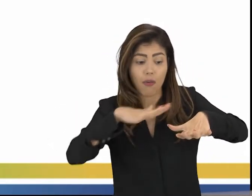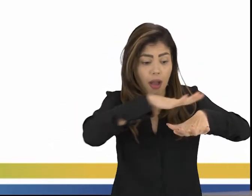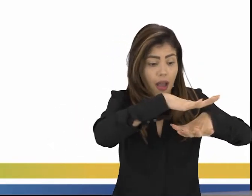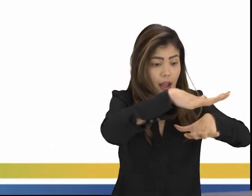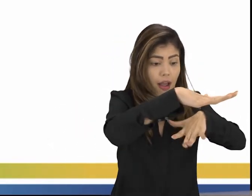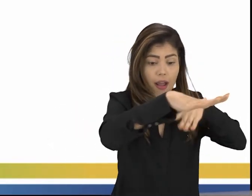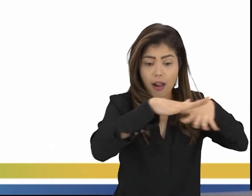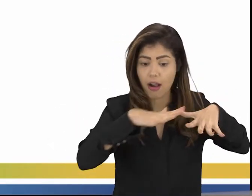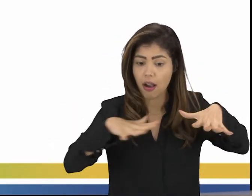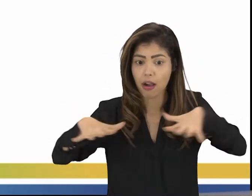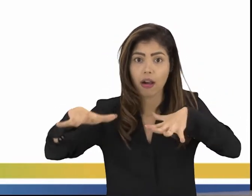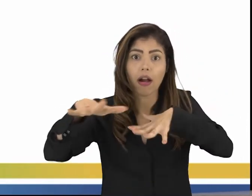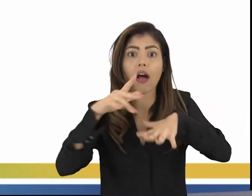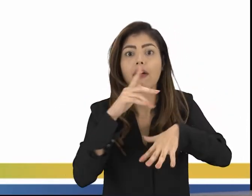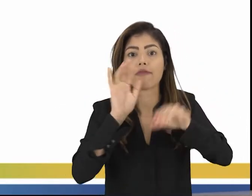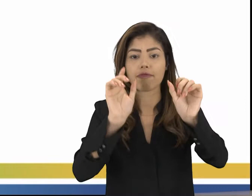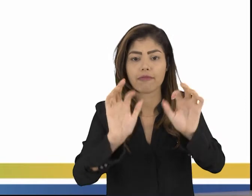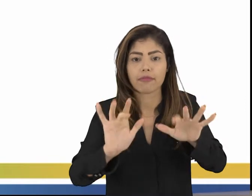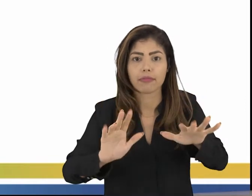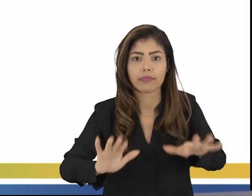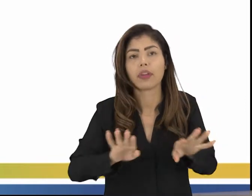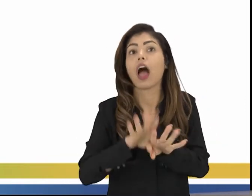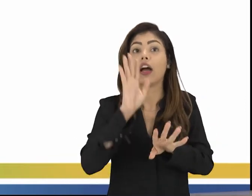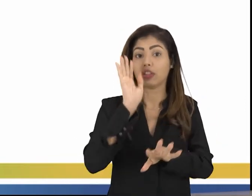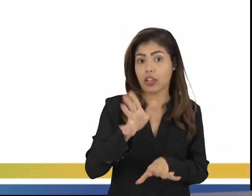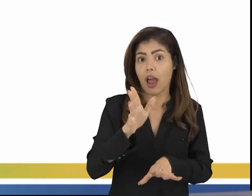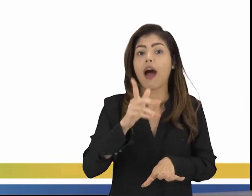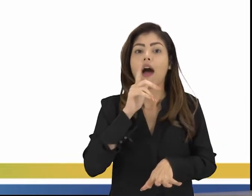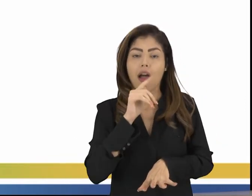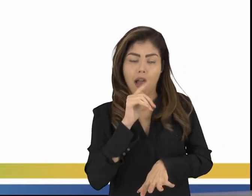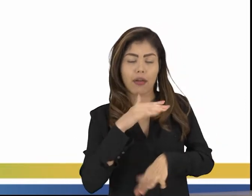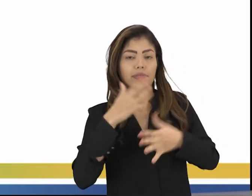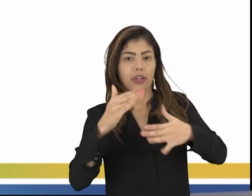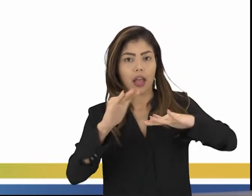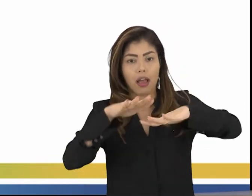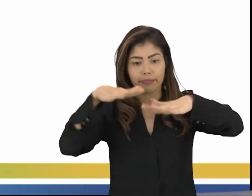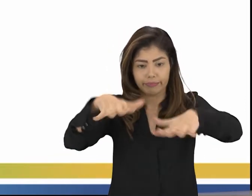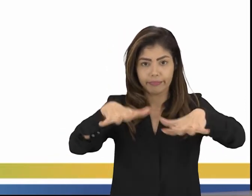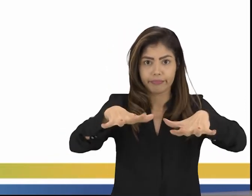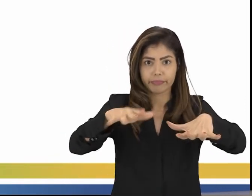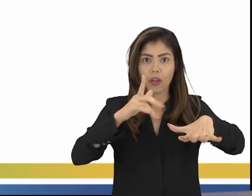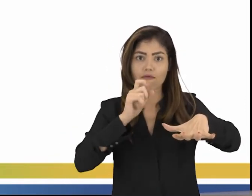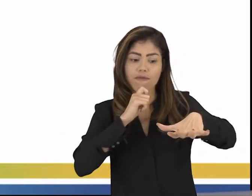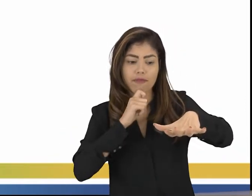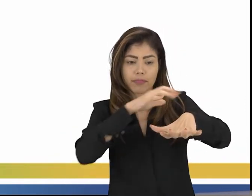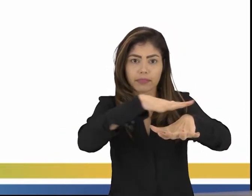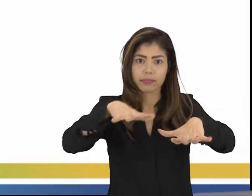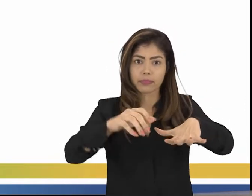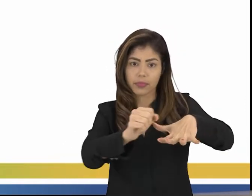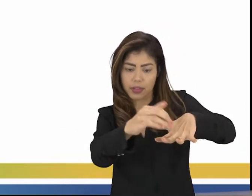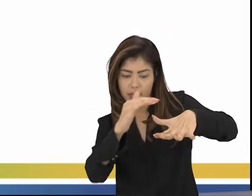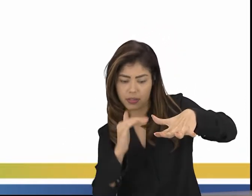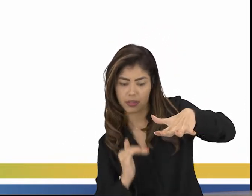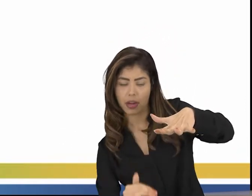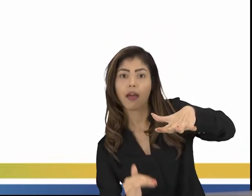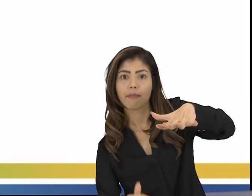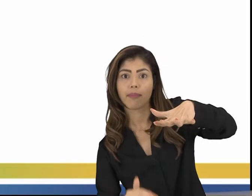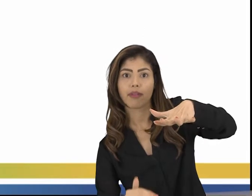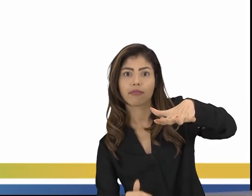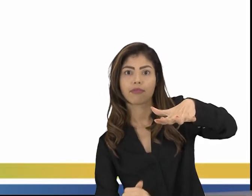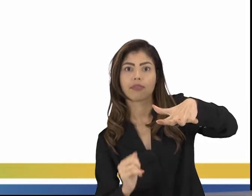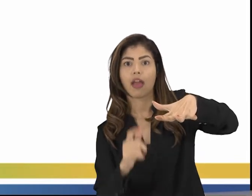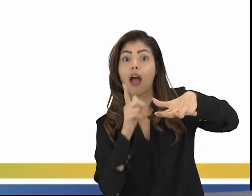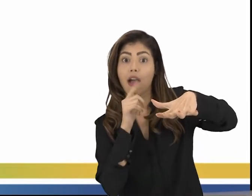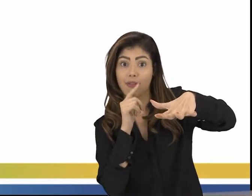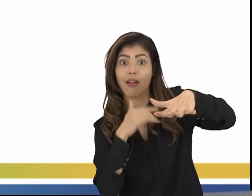é formada somente por água. Já a parte líquida que fica abaixo do gelo não congela, porque além de o